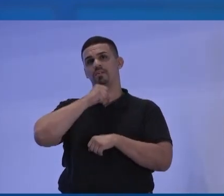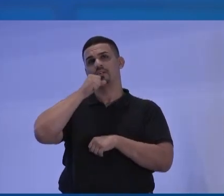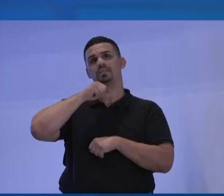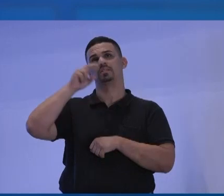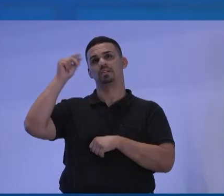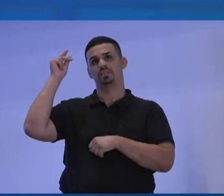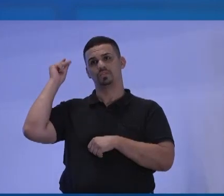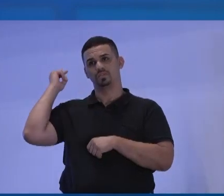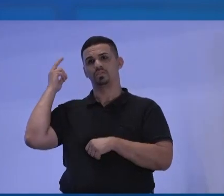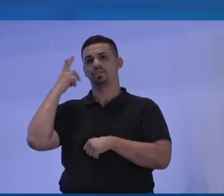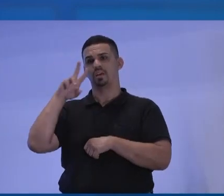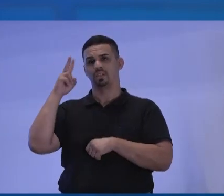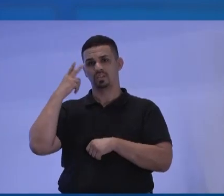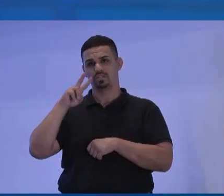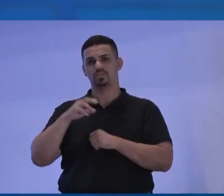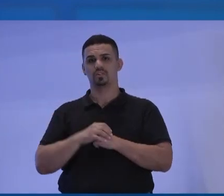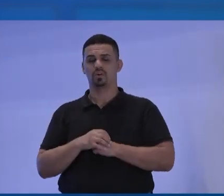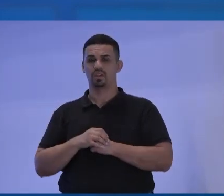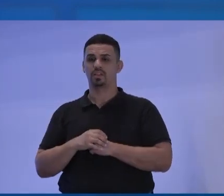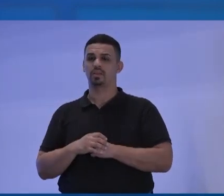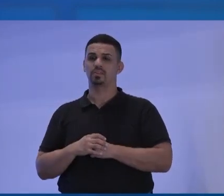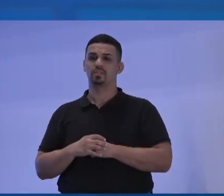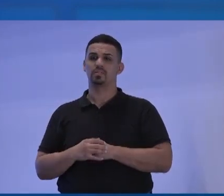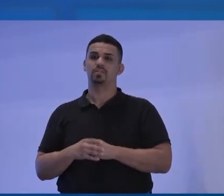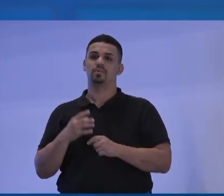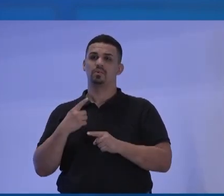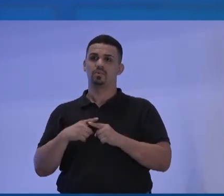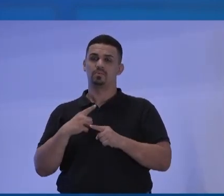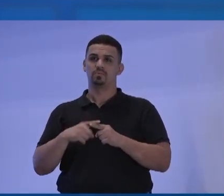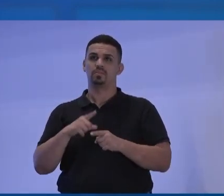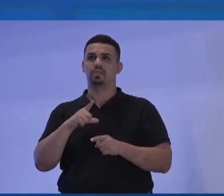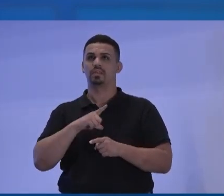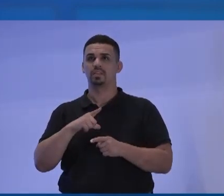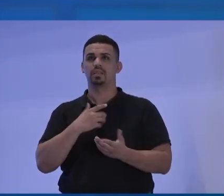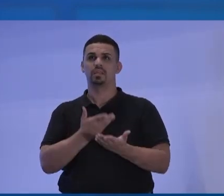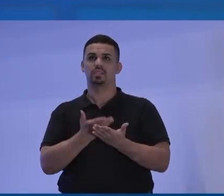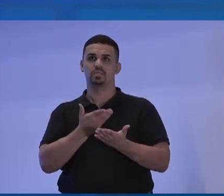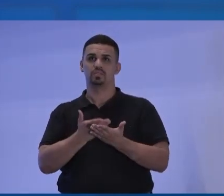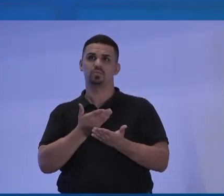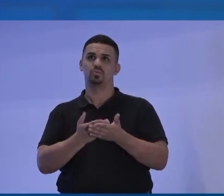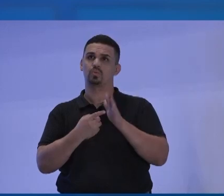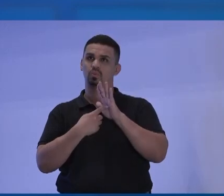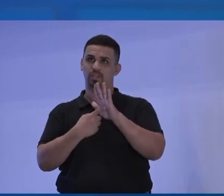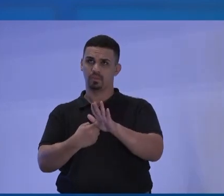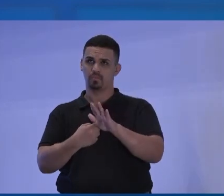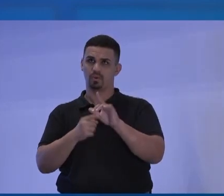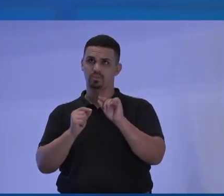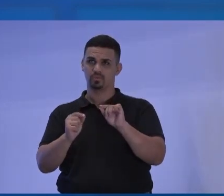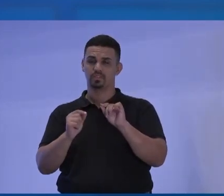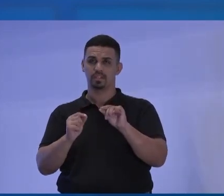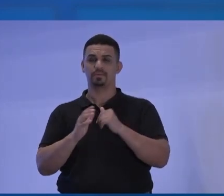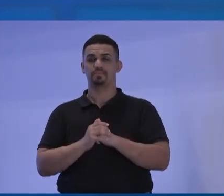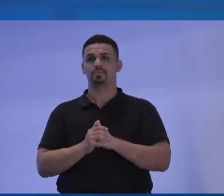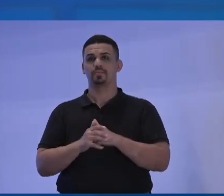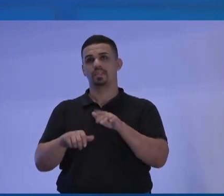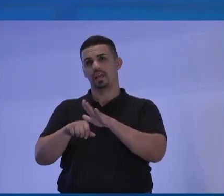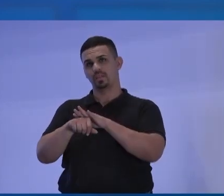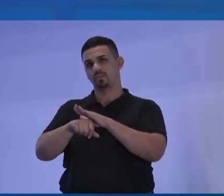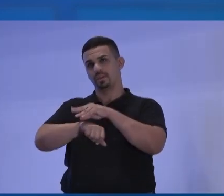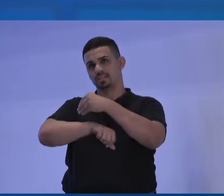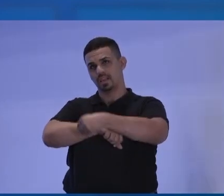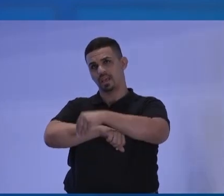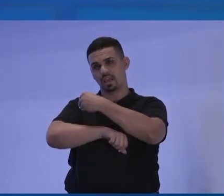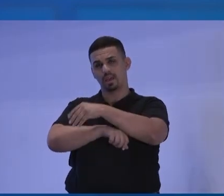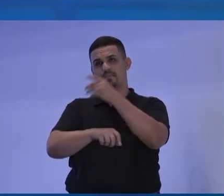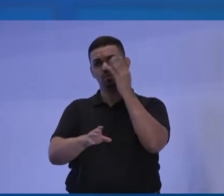da história, porque temos estudos osteogênicos que apontam que ela foi descoberta